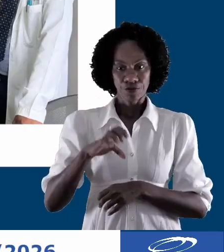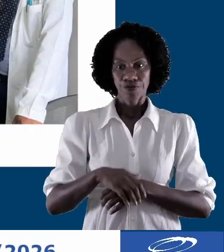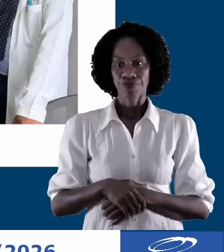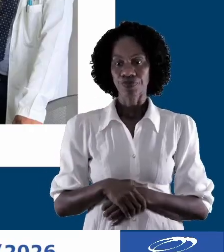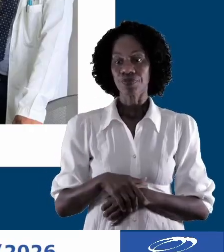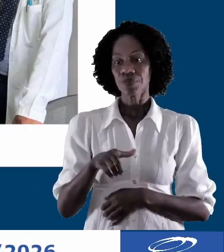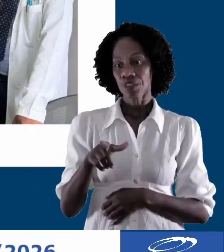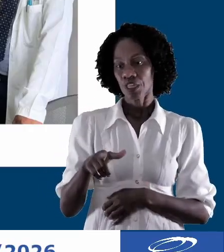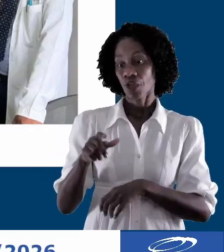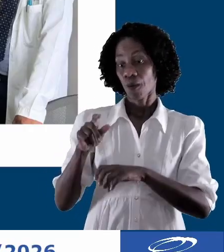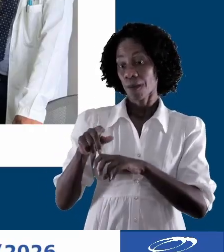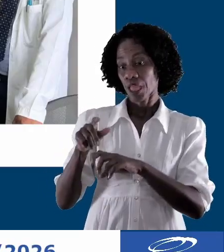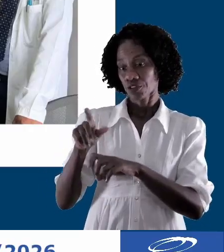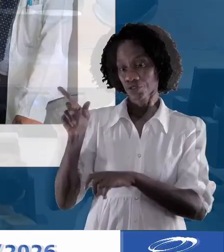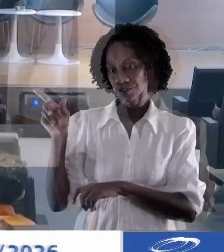Obrigado.